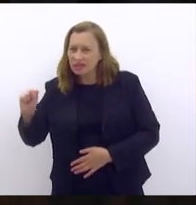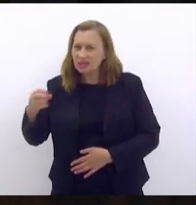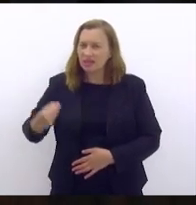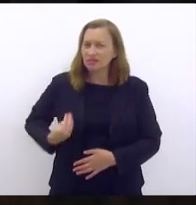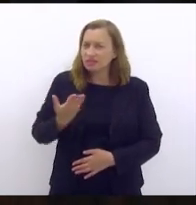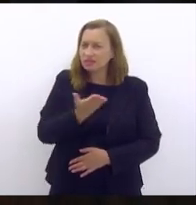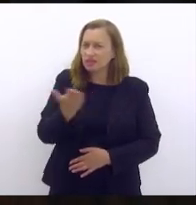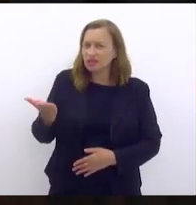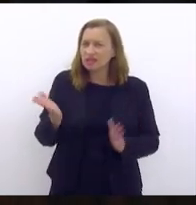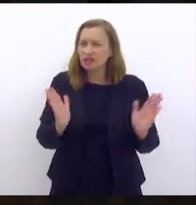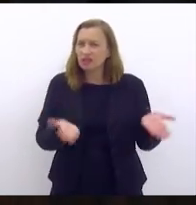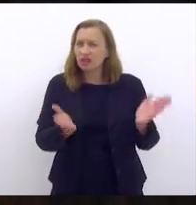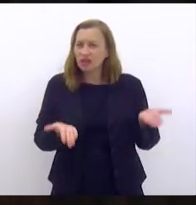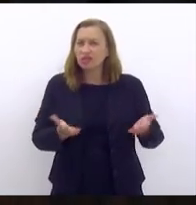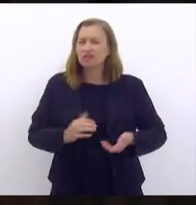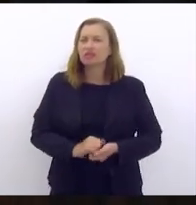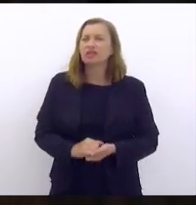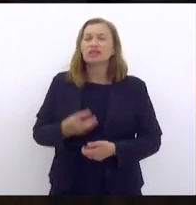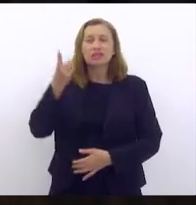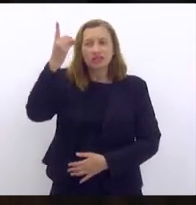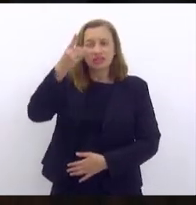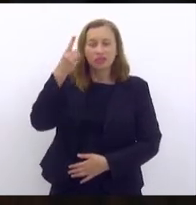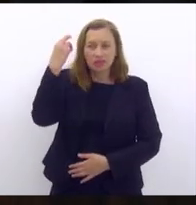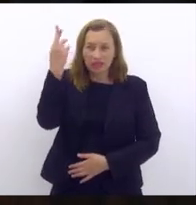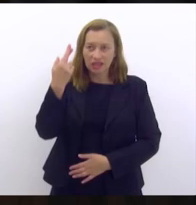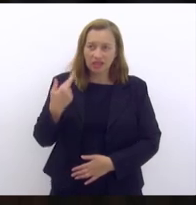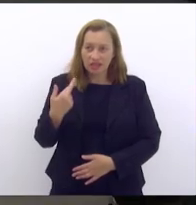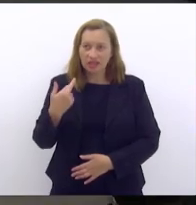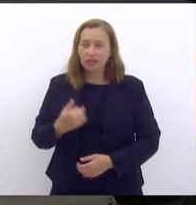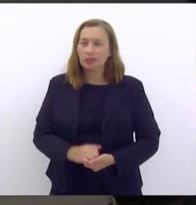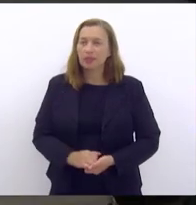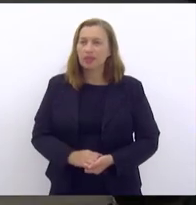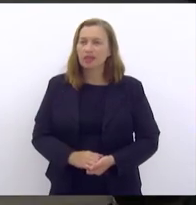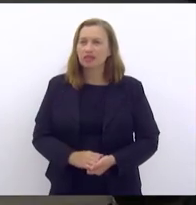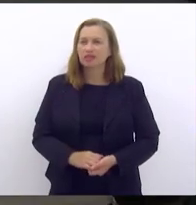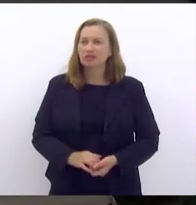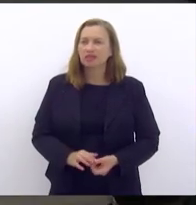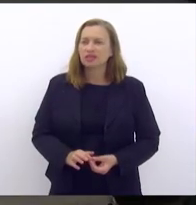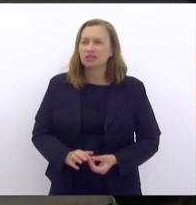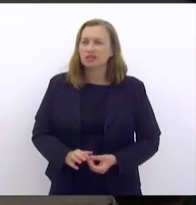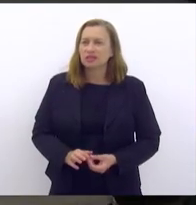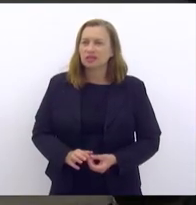com a palavra agora, a nobre deputada Renata Souza.